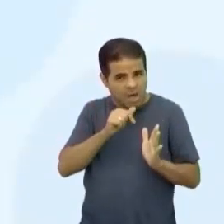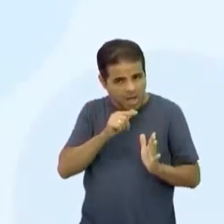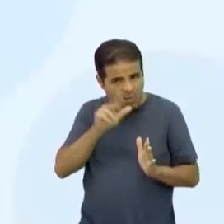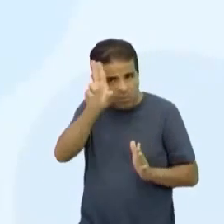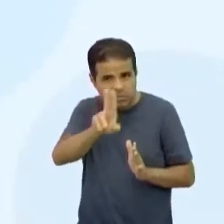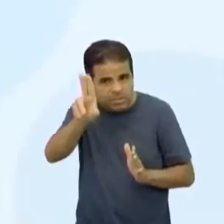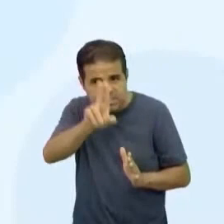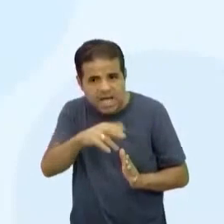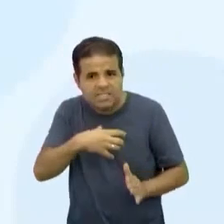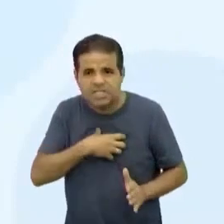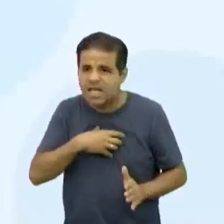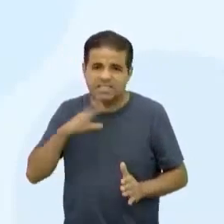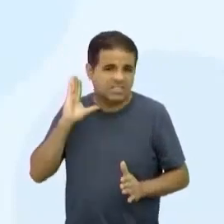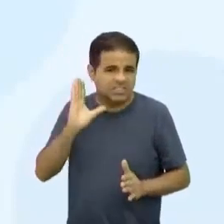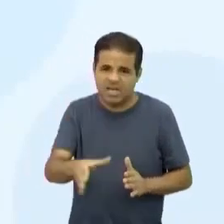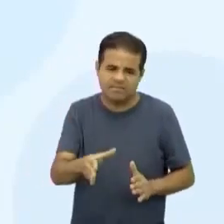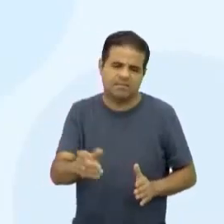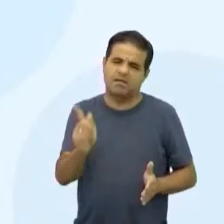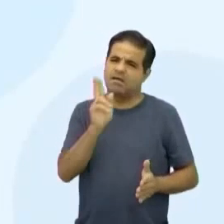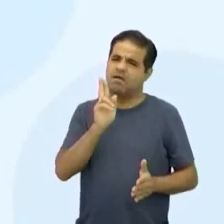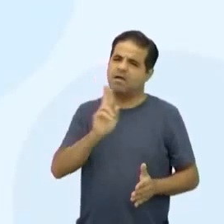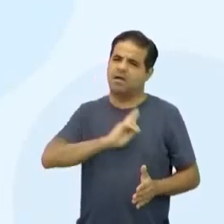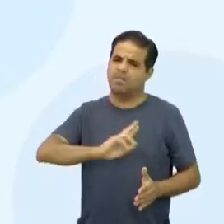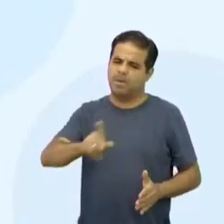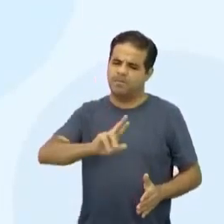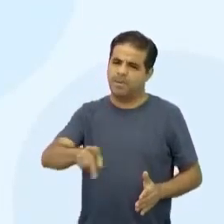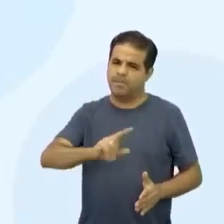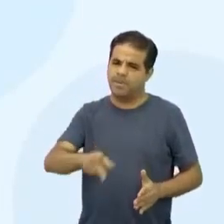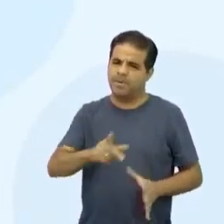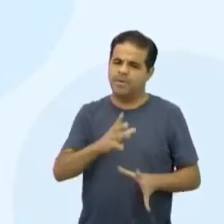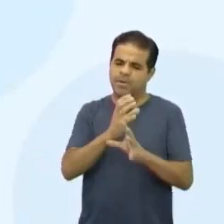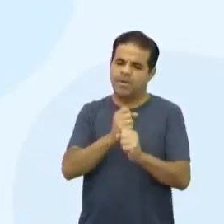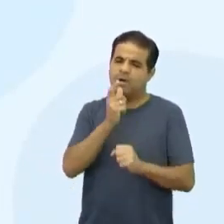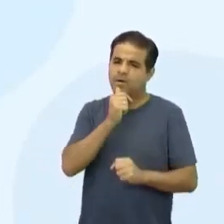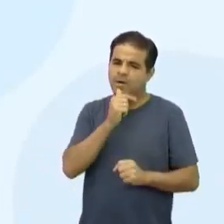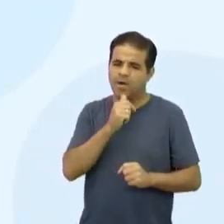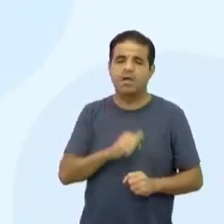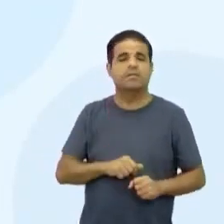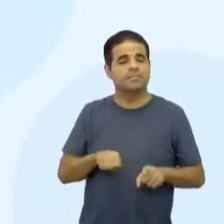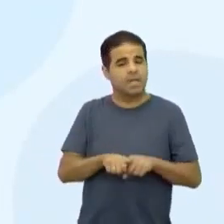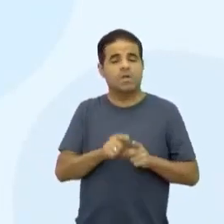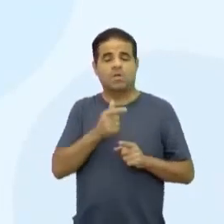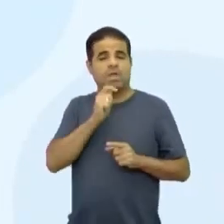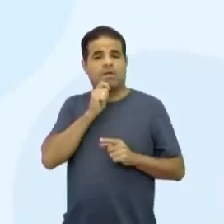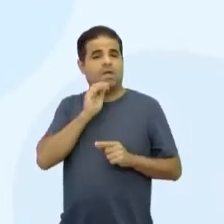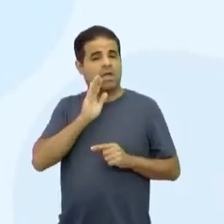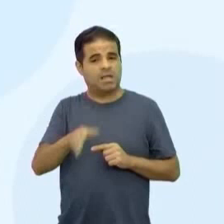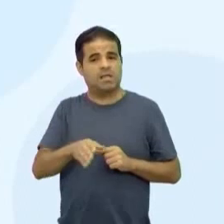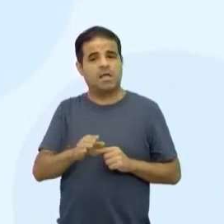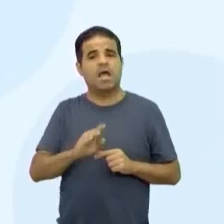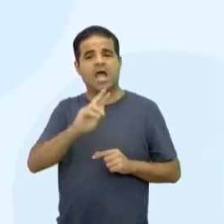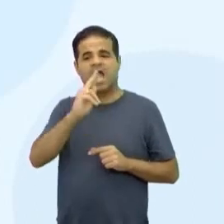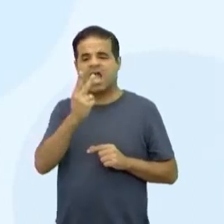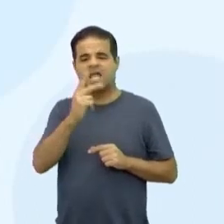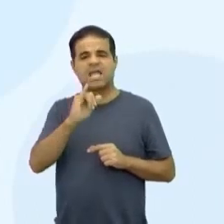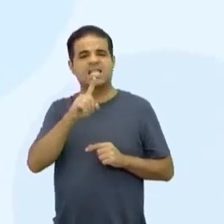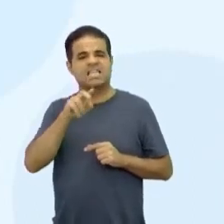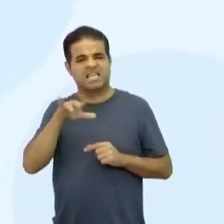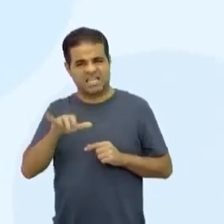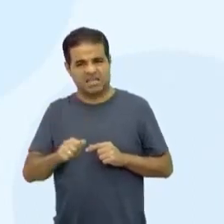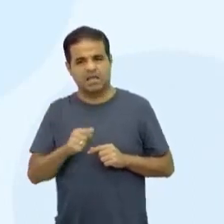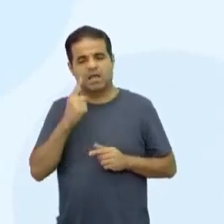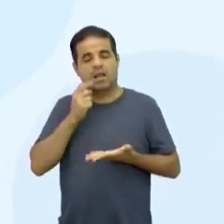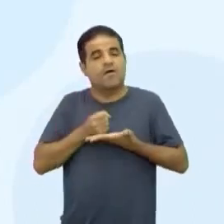utilizada de maneira direta, mas contamos também a água usada de maneira indireta. Então a pegada hídrica faz isso. Ela leva